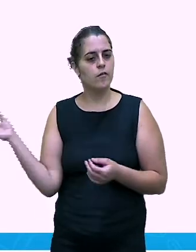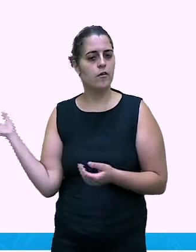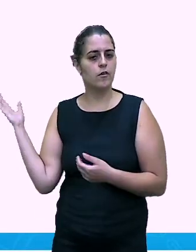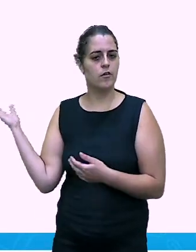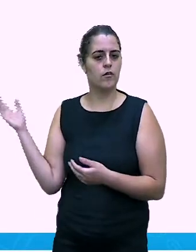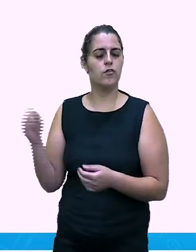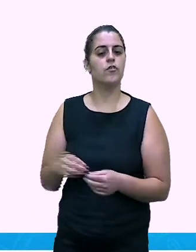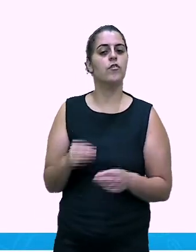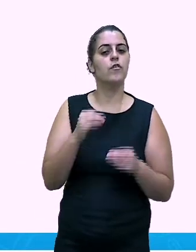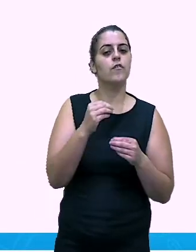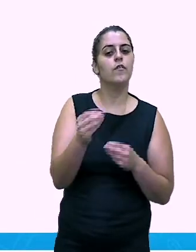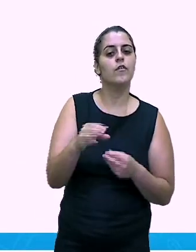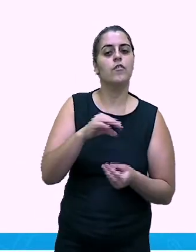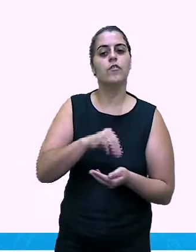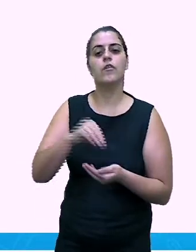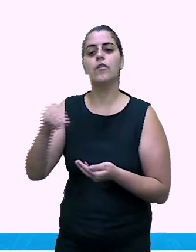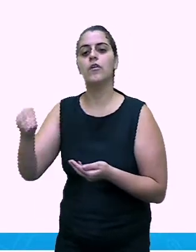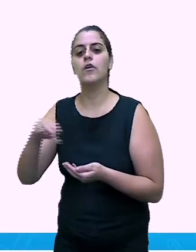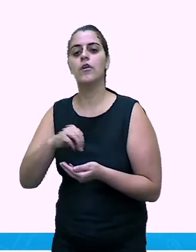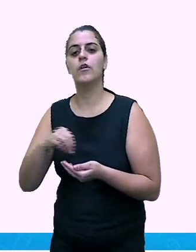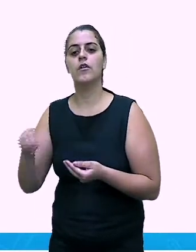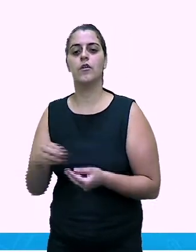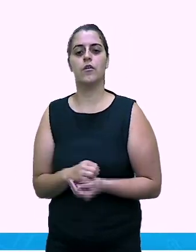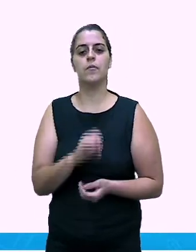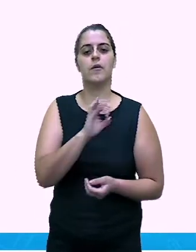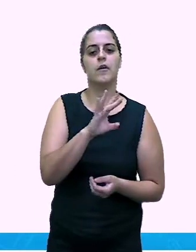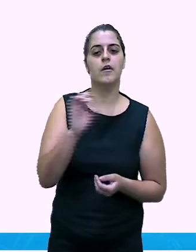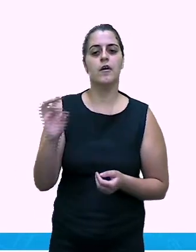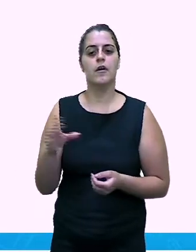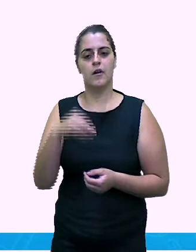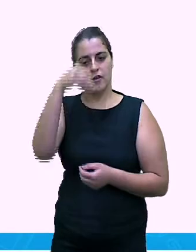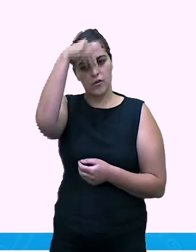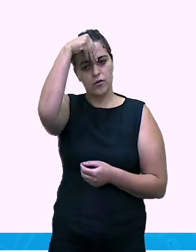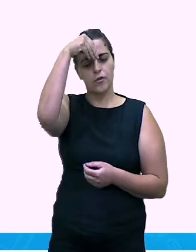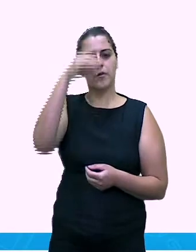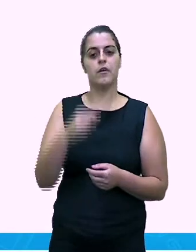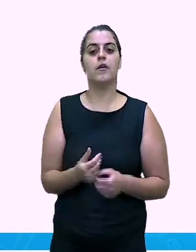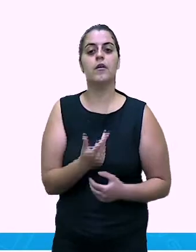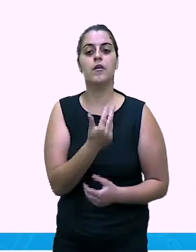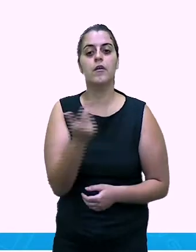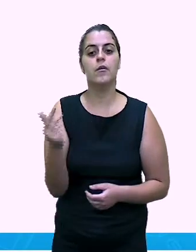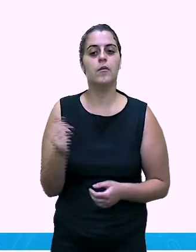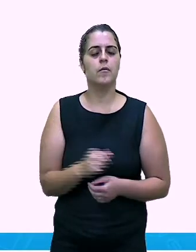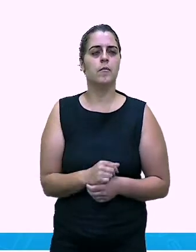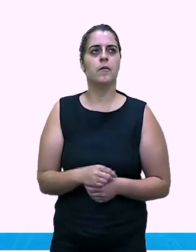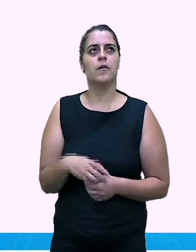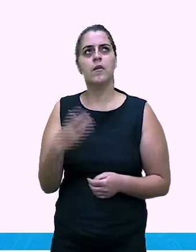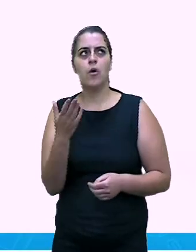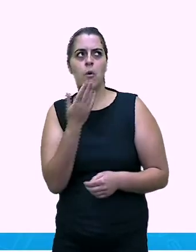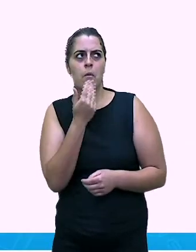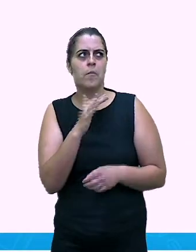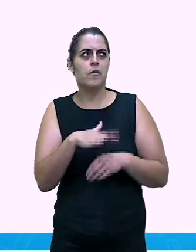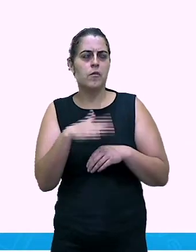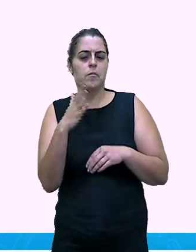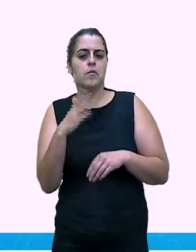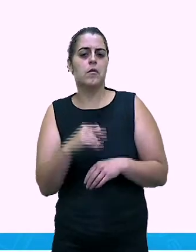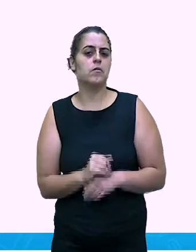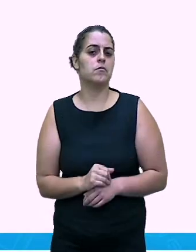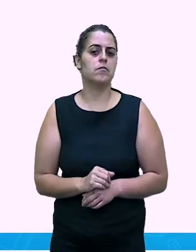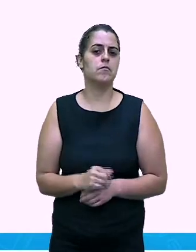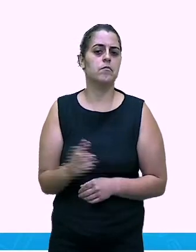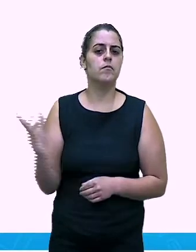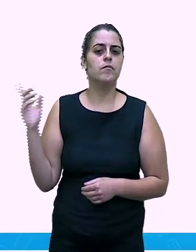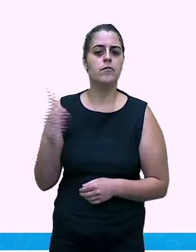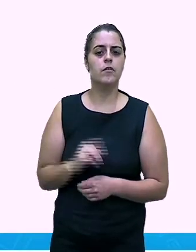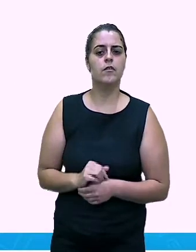fazendo, dividindo os brigadeiros para cada uma das suas sobrinhas, para que nenhuma ganhasse menos do que a